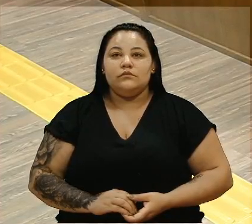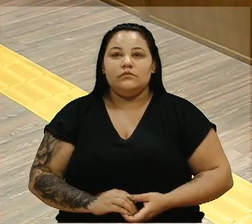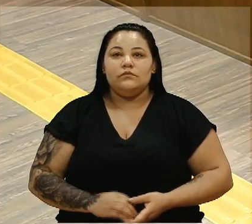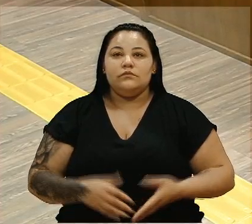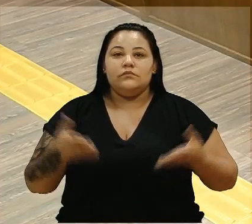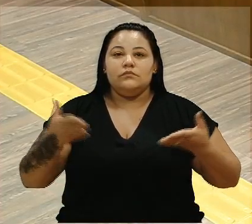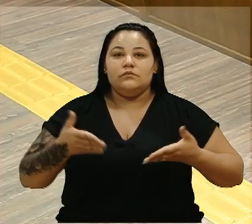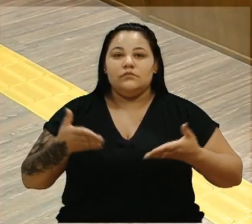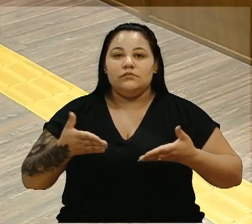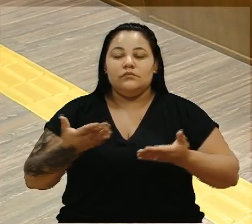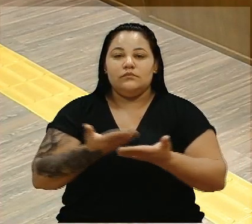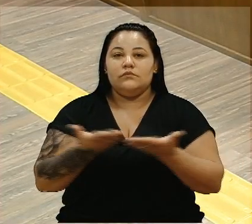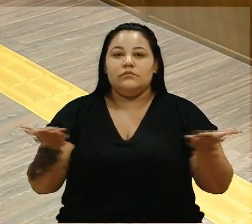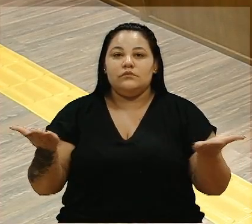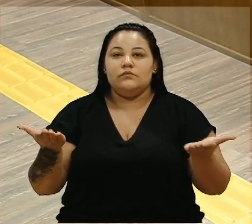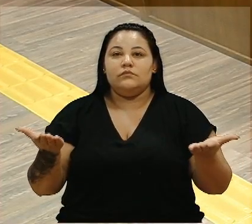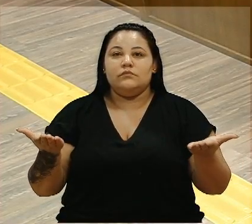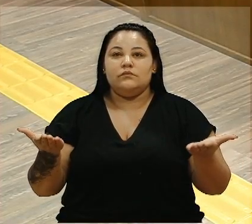Passemos ao